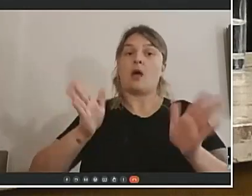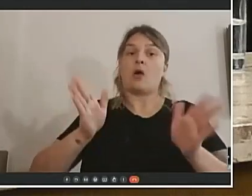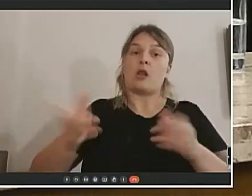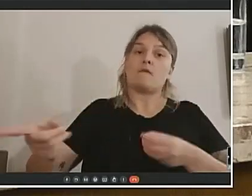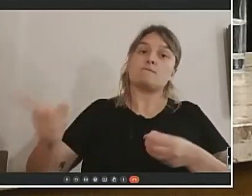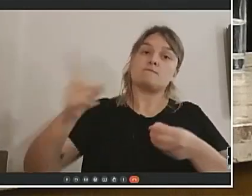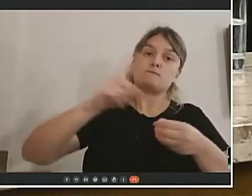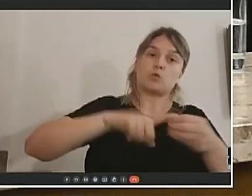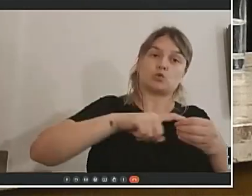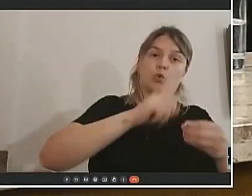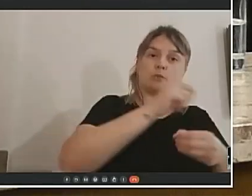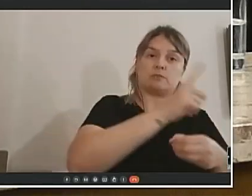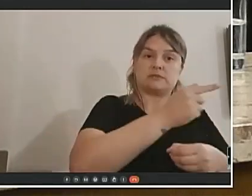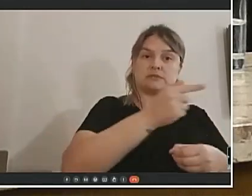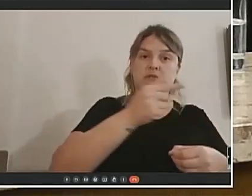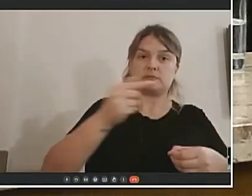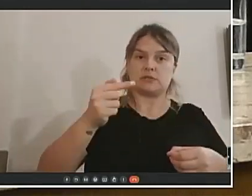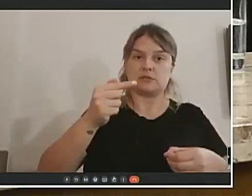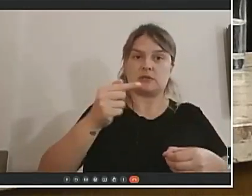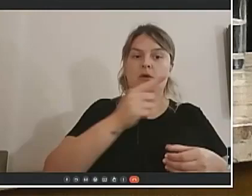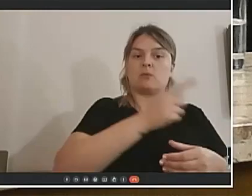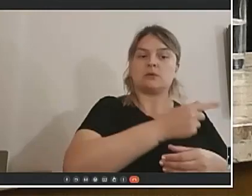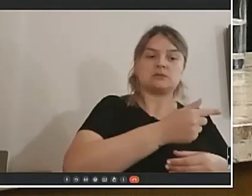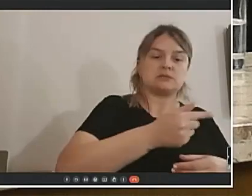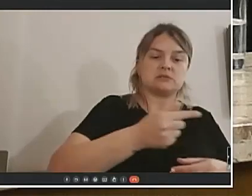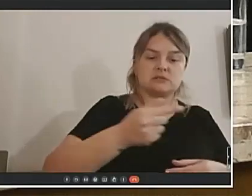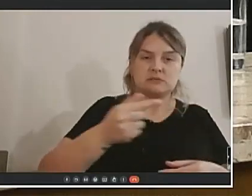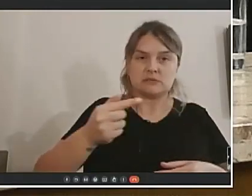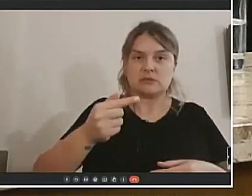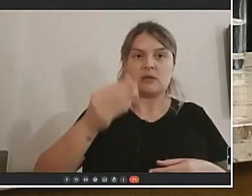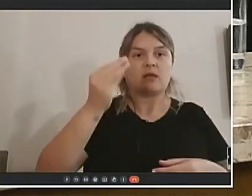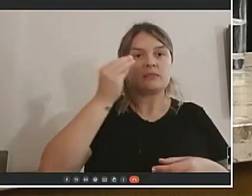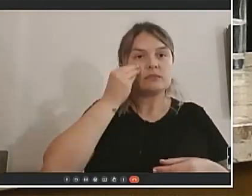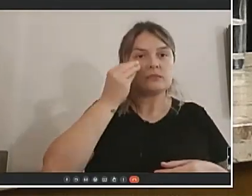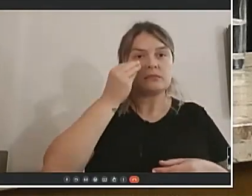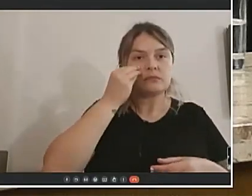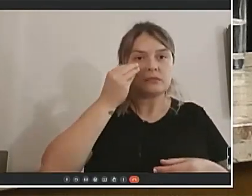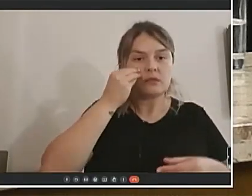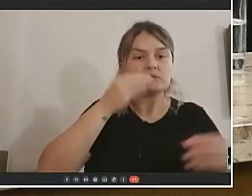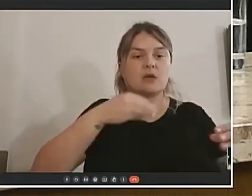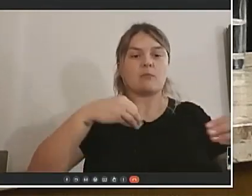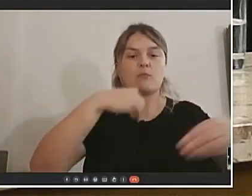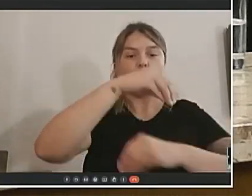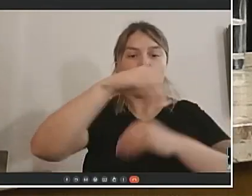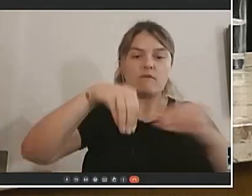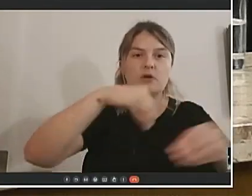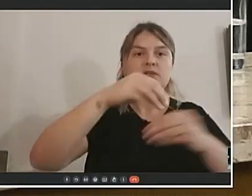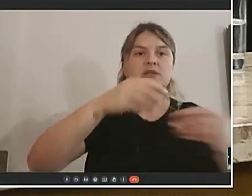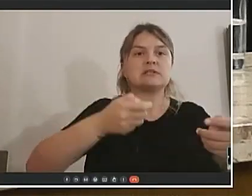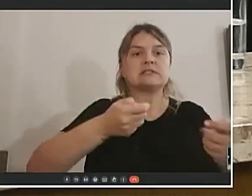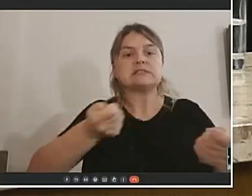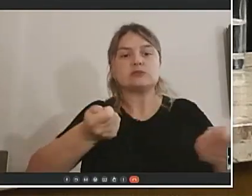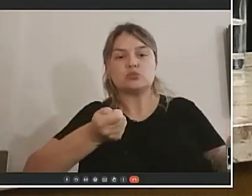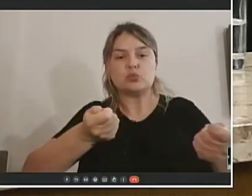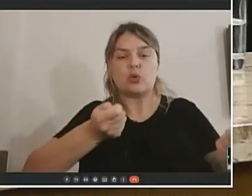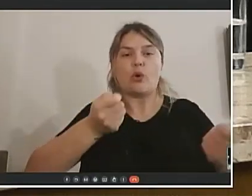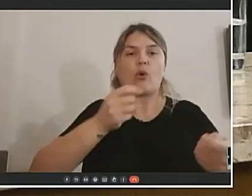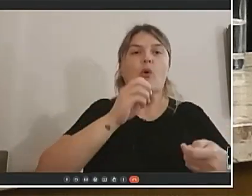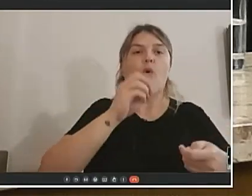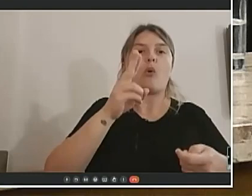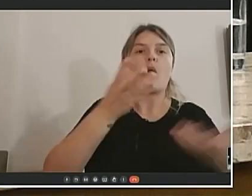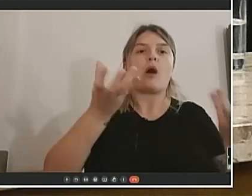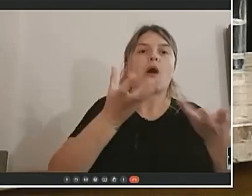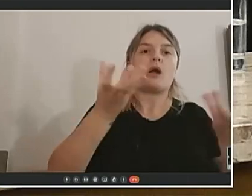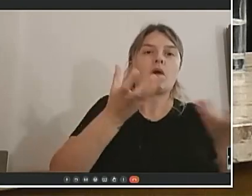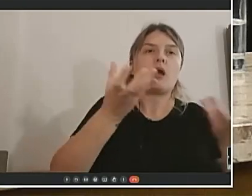uma semana mas nessa uma semana já tá tentando causar aqui dentro segurando eh querendo